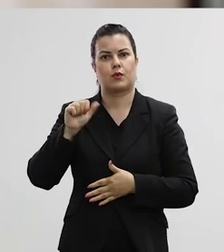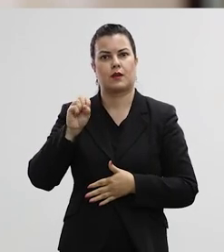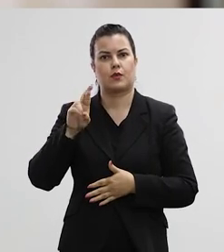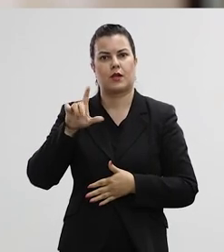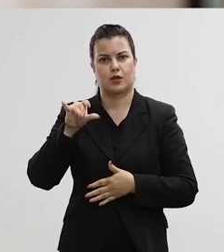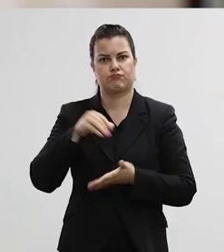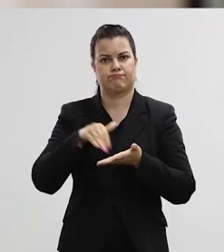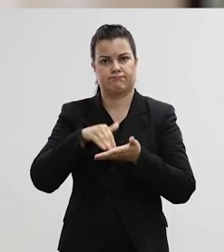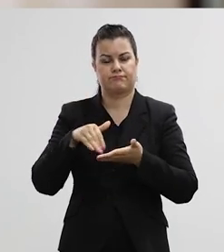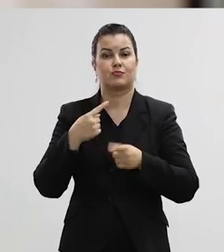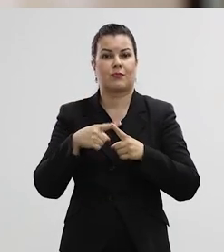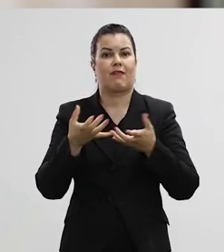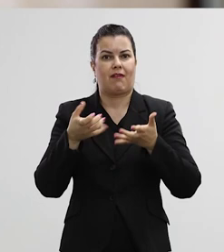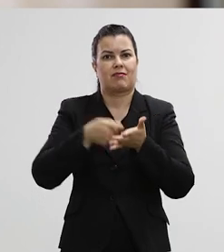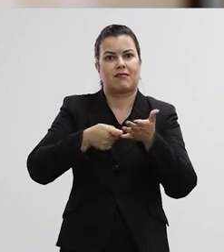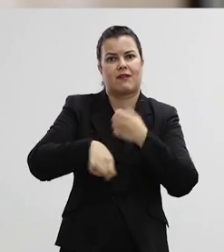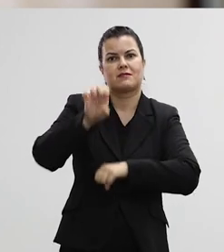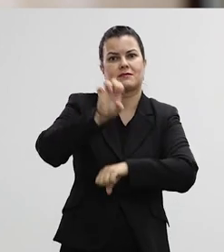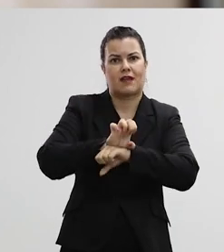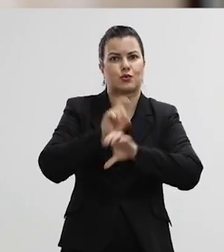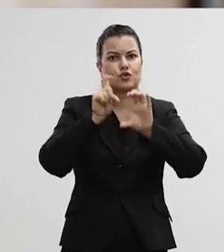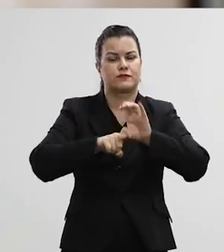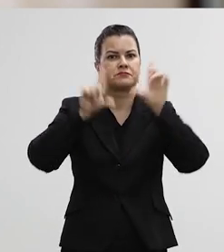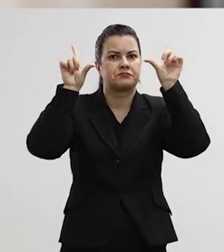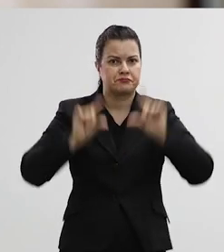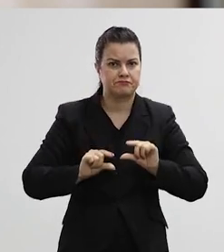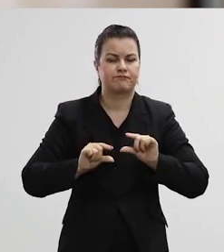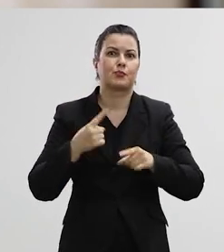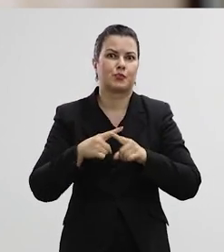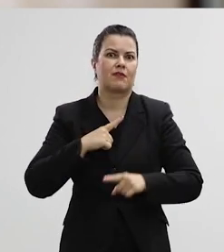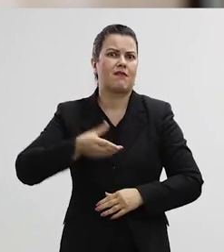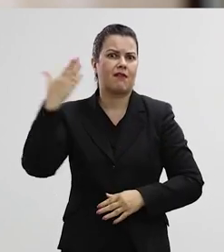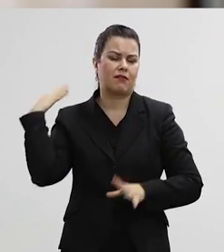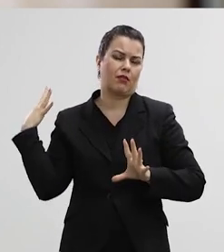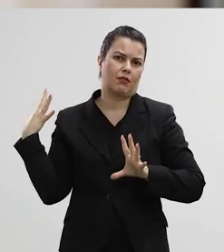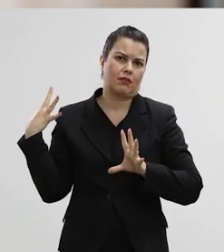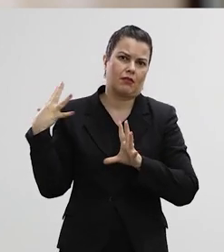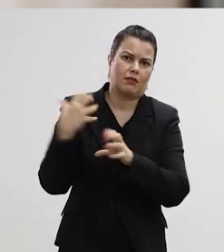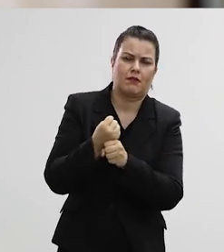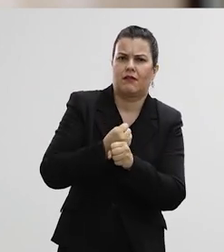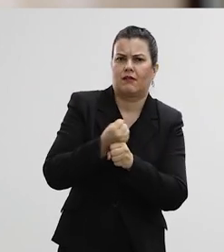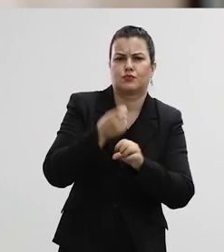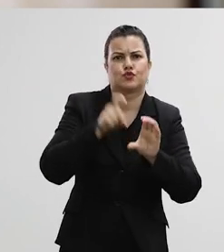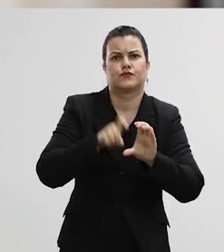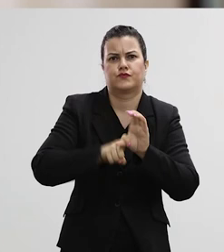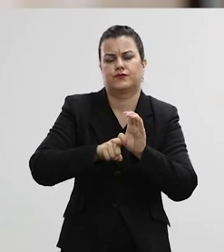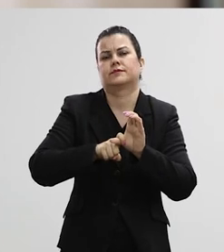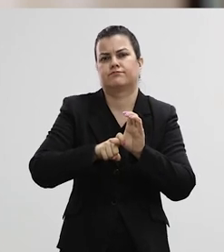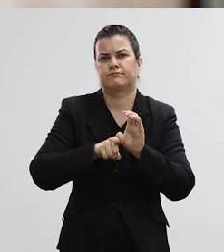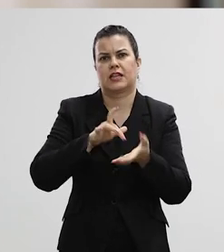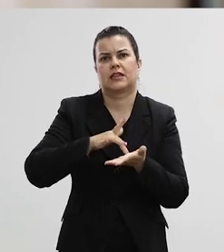Cardoso para reduzir esse que é um dos maiores passivos do Estado nos permitindo reverter uma tendência de décadas de